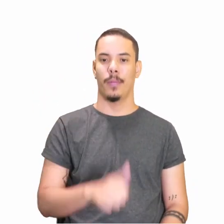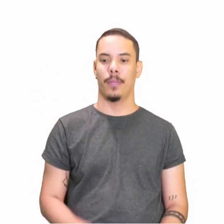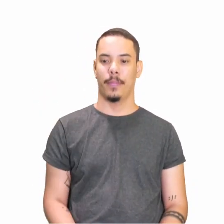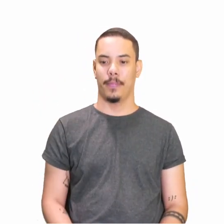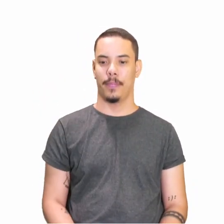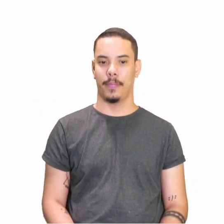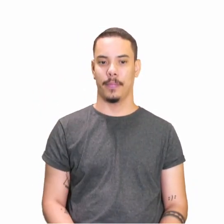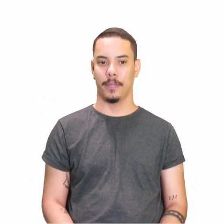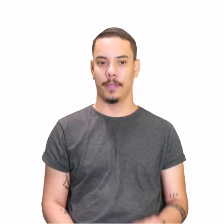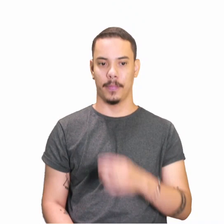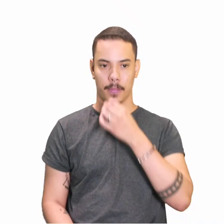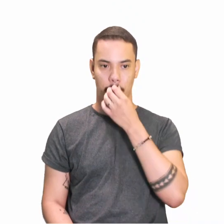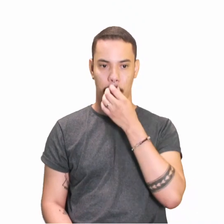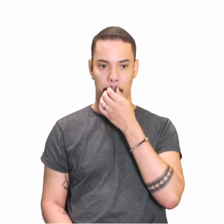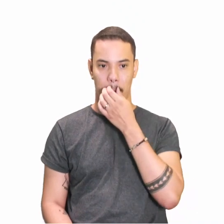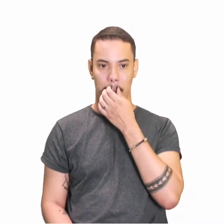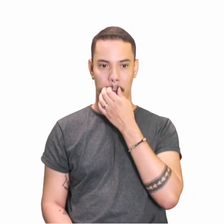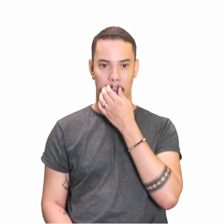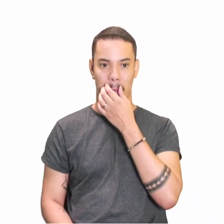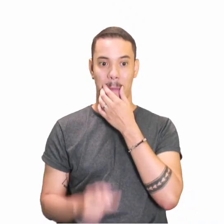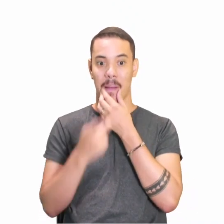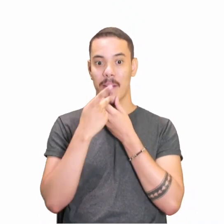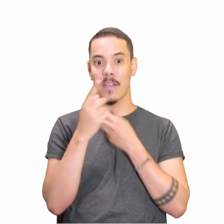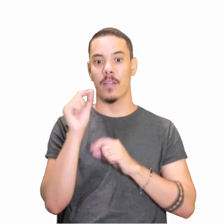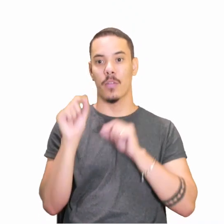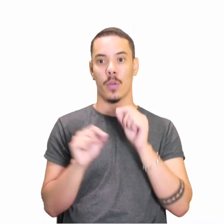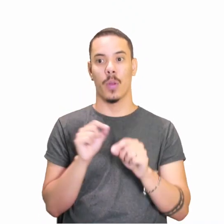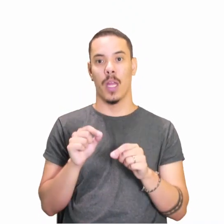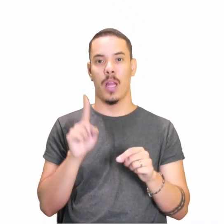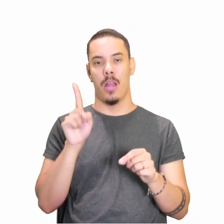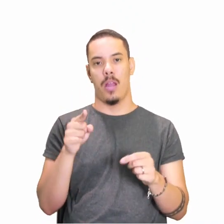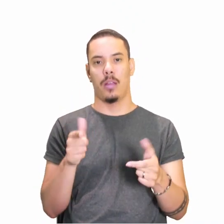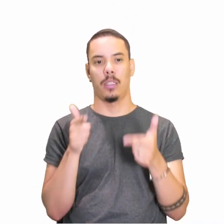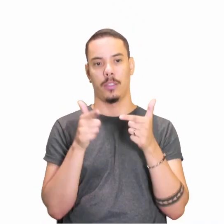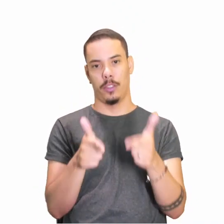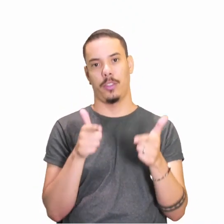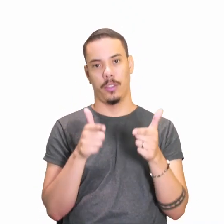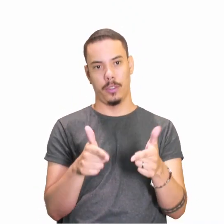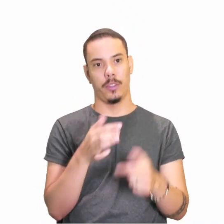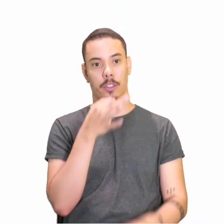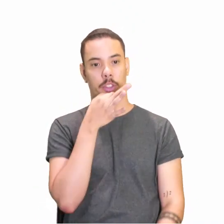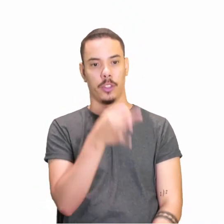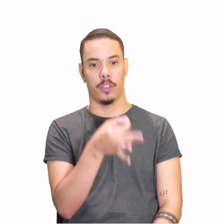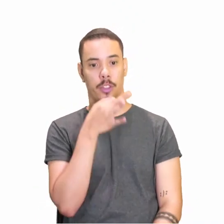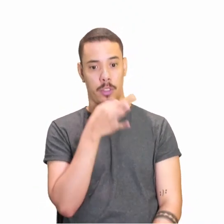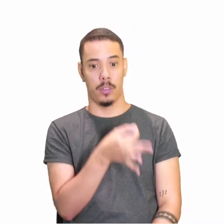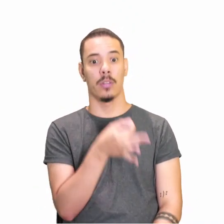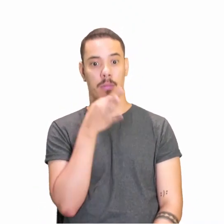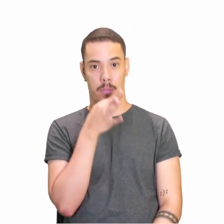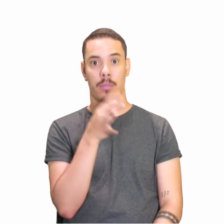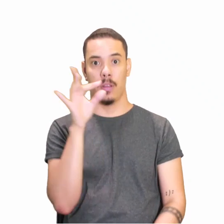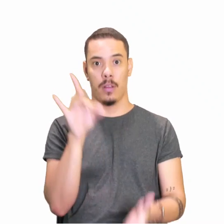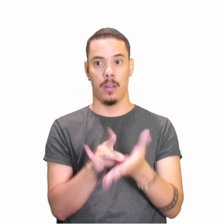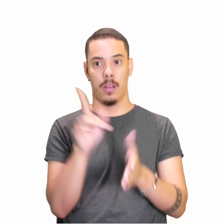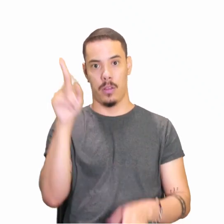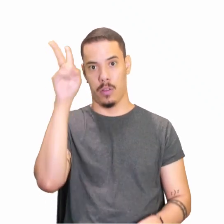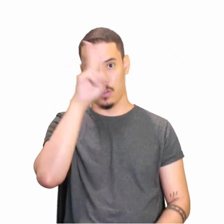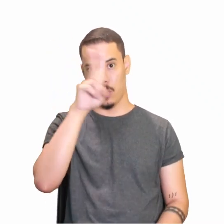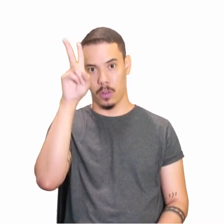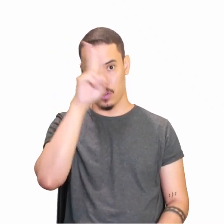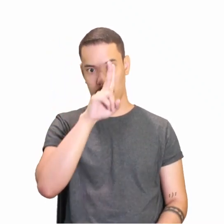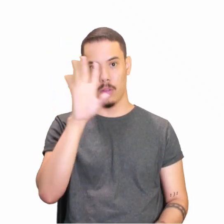Então aqui, ó, tá fazendo o quê? Uma crítica, Amadinho. e tá narrando, tá contando história. Ela é uma